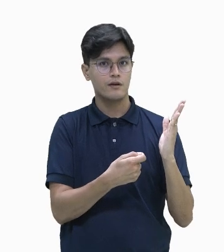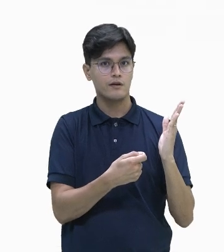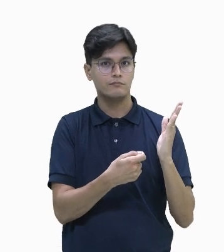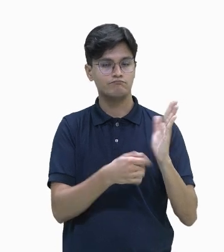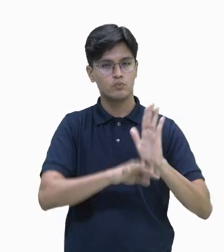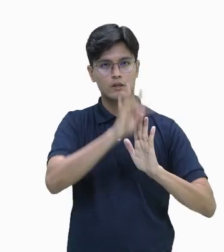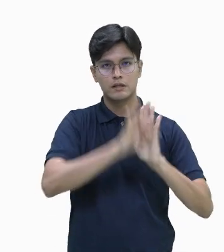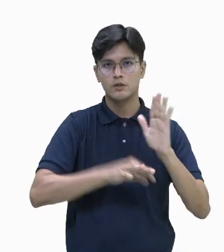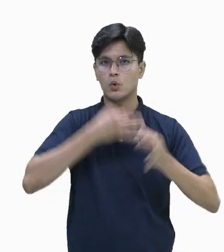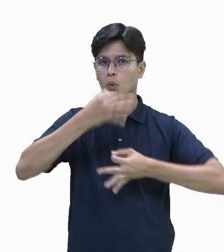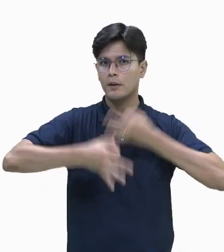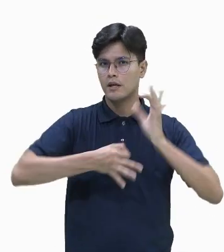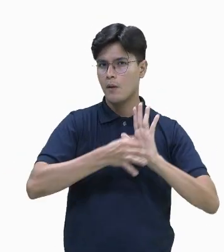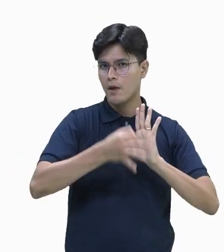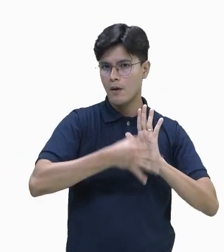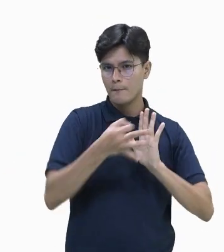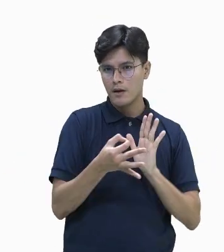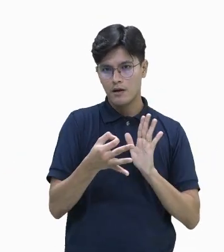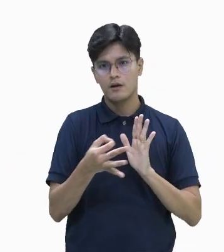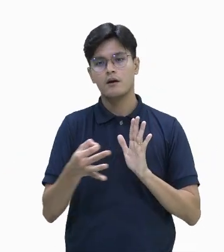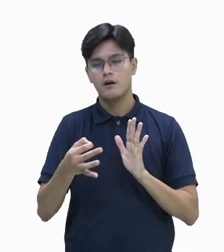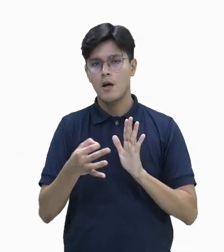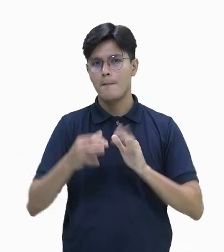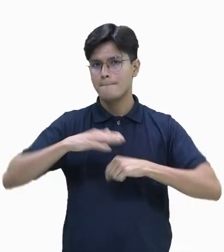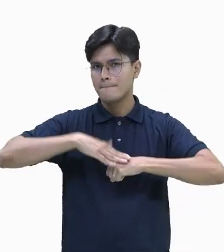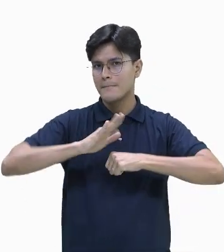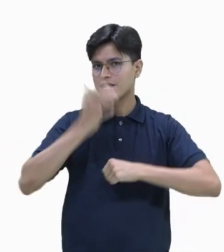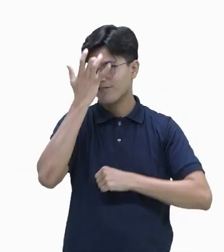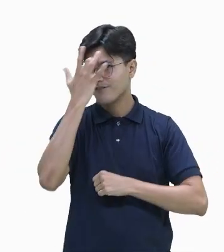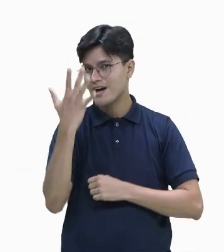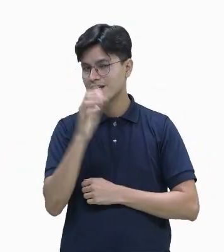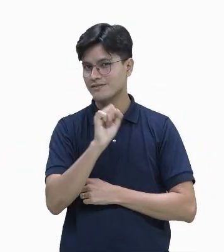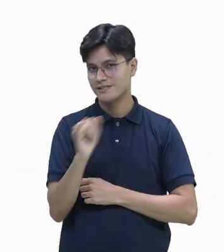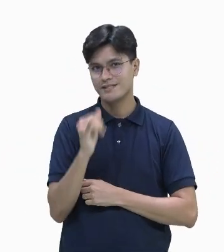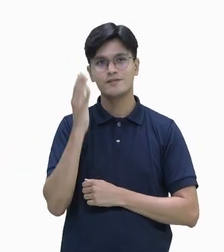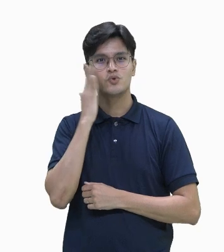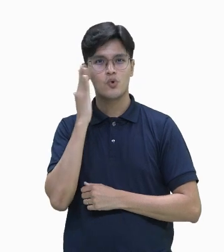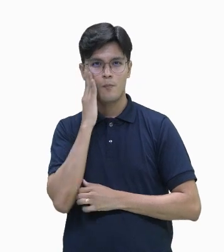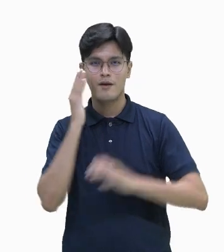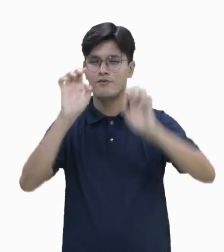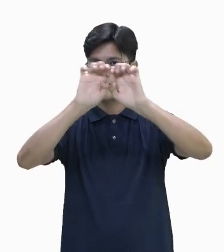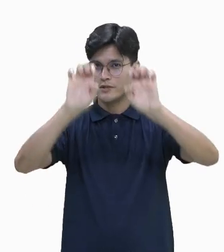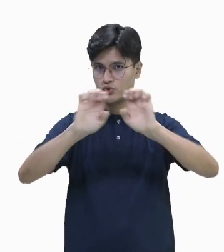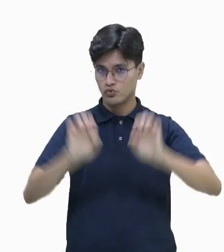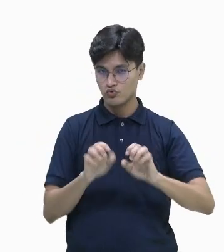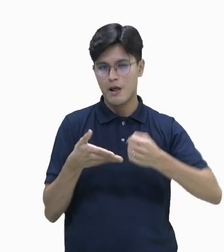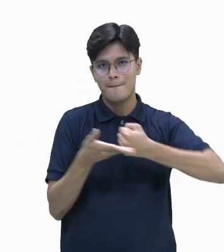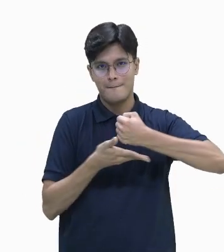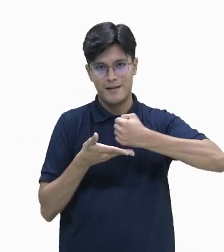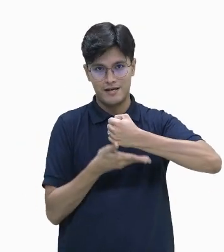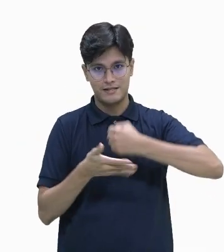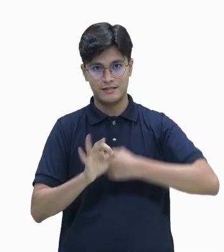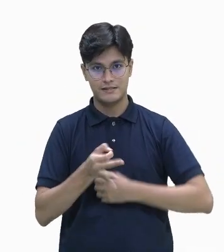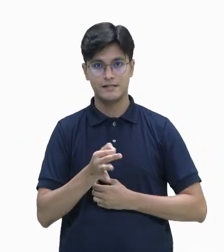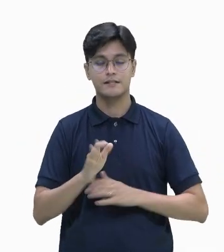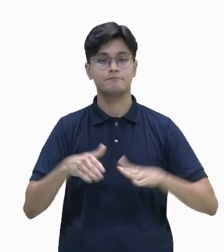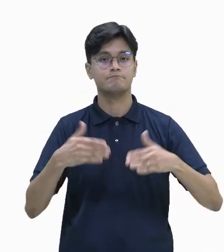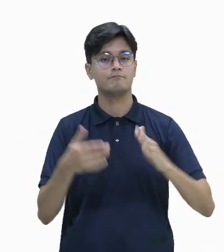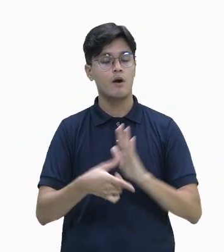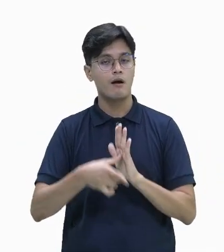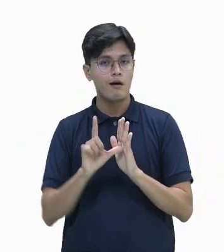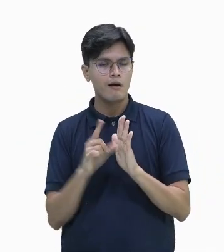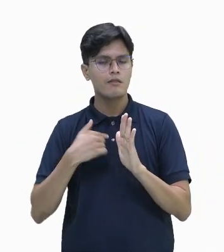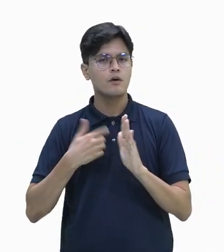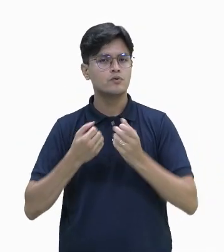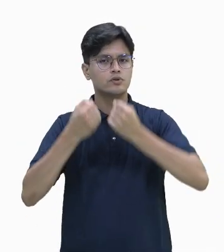desafiadora, se você, então, visualiza dessa forma, ok? E aí, como eu disse anteriormente, nós vamos nos